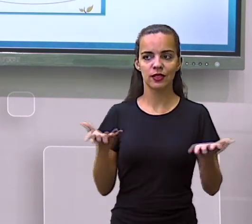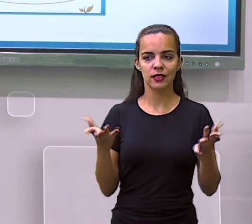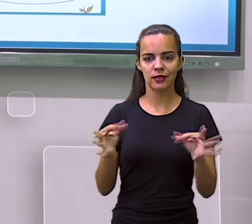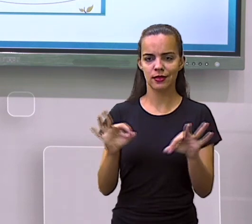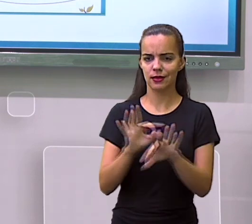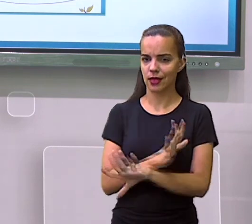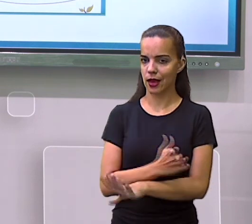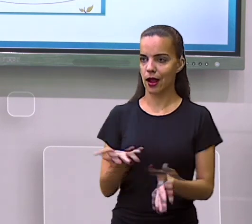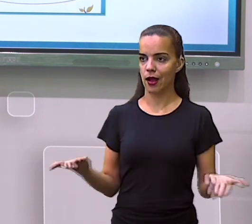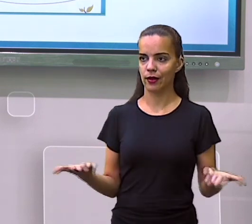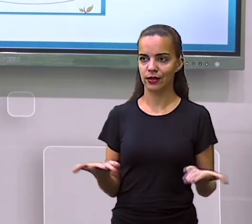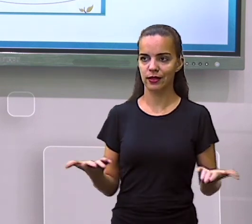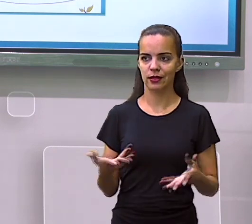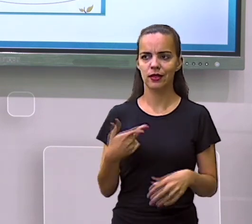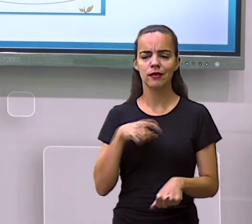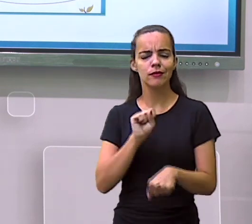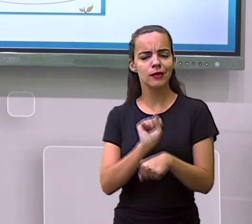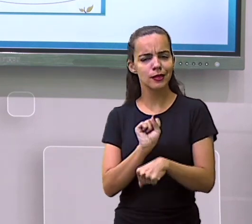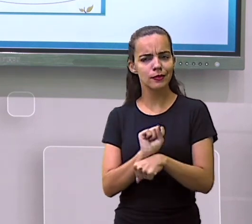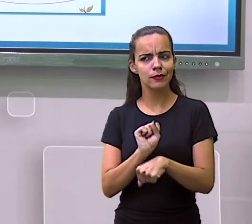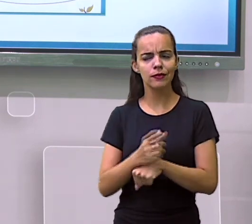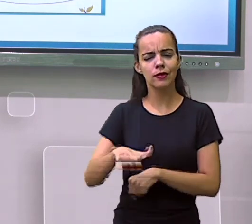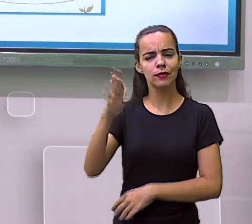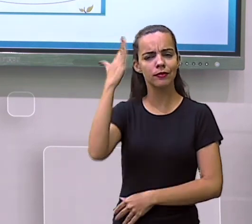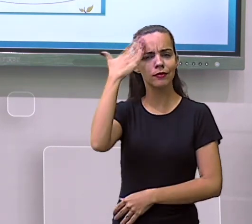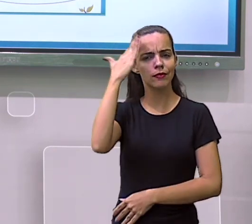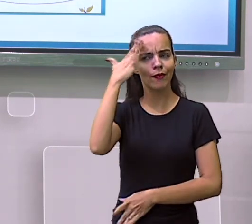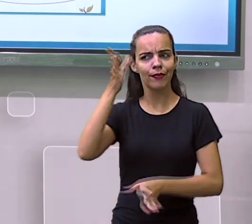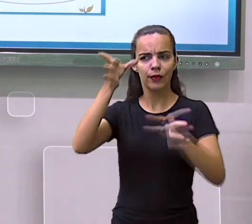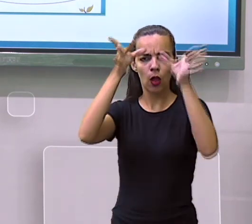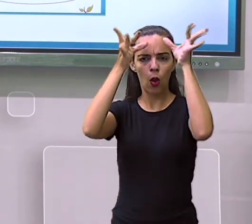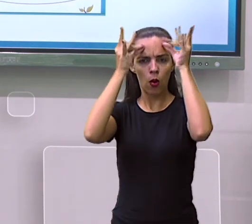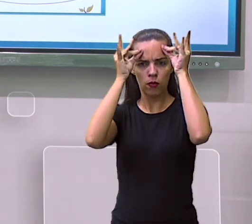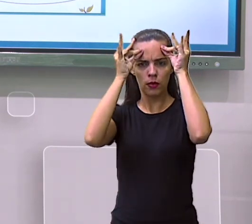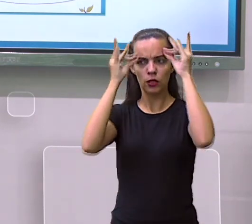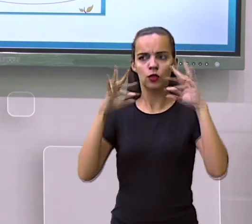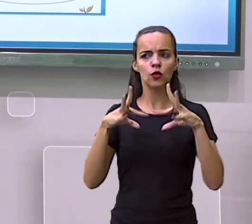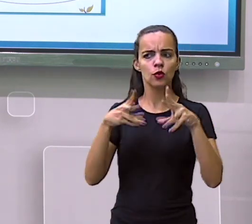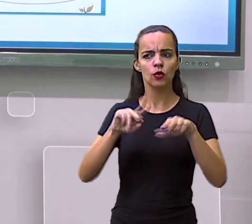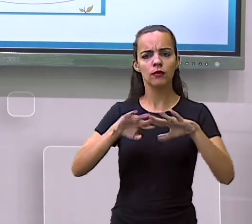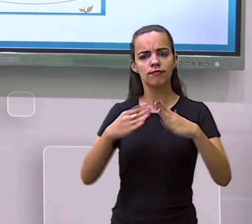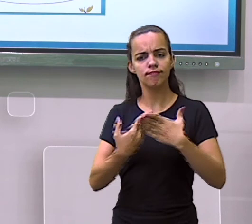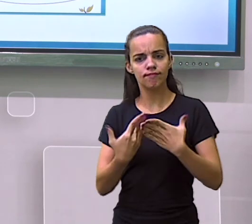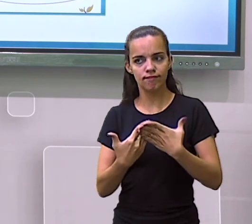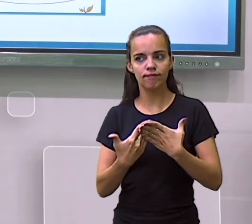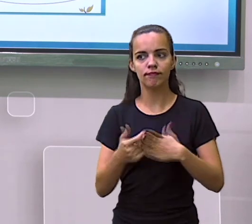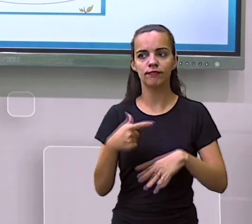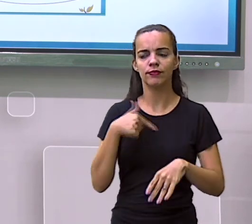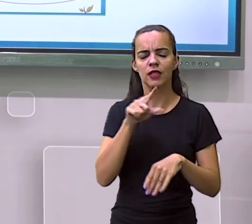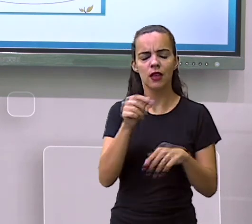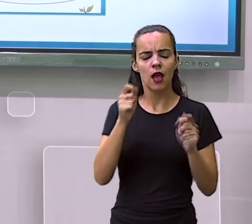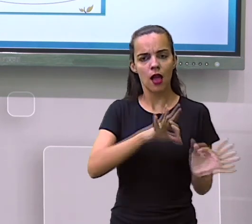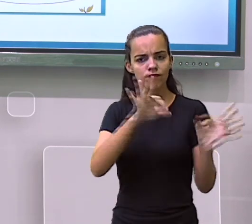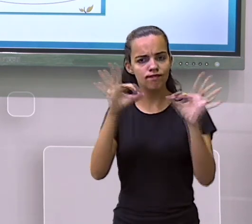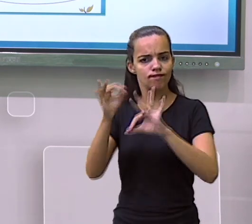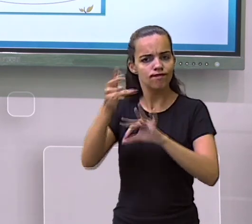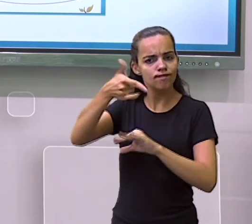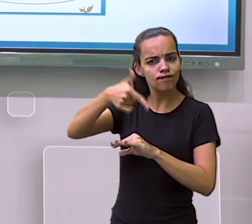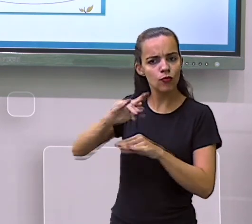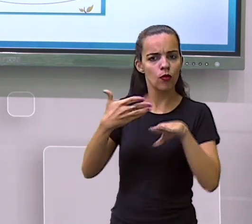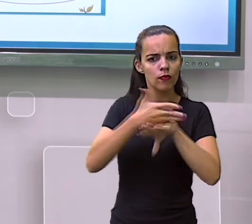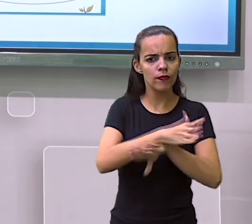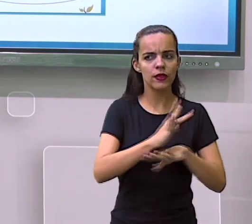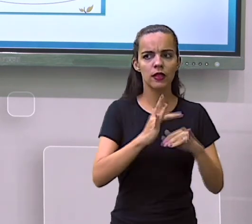por aqui. Espero que vocês tenham entendido, compreendido e qualquer dúvida, assista essa aula novamente no nosso